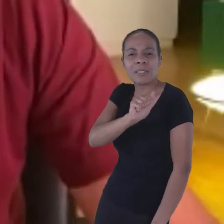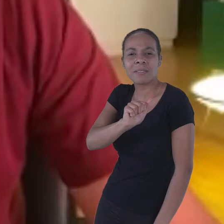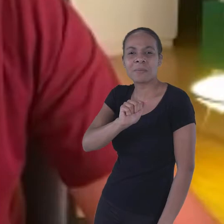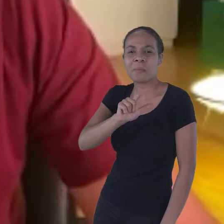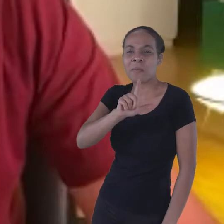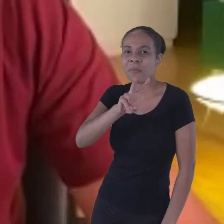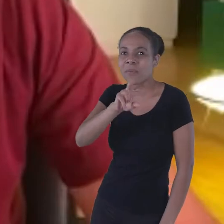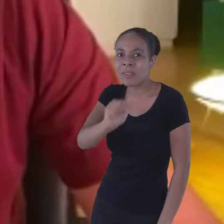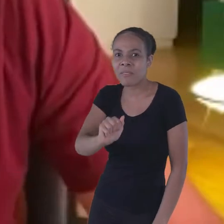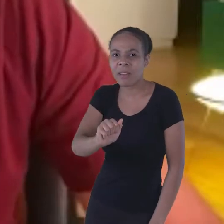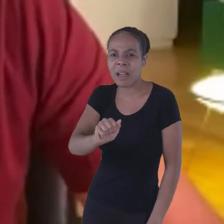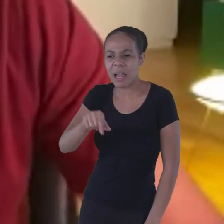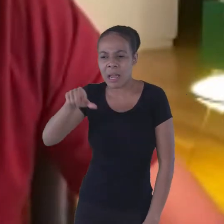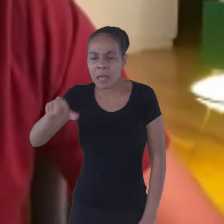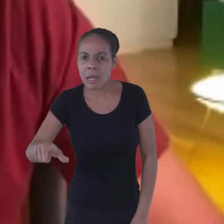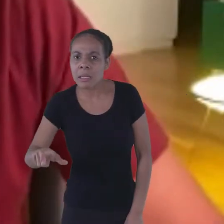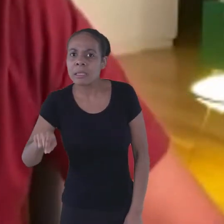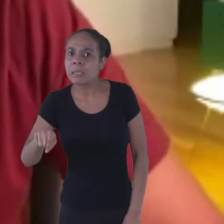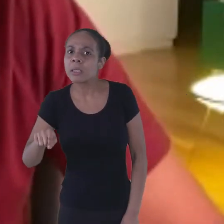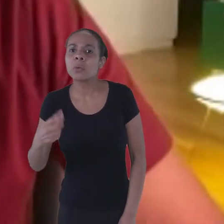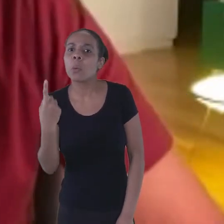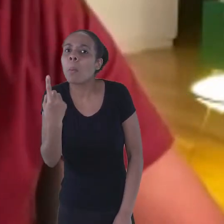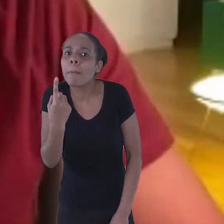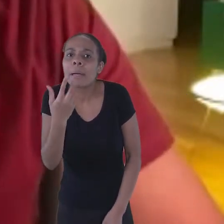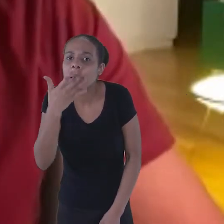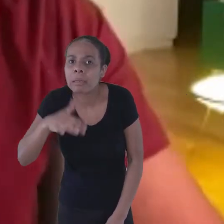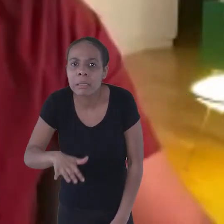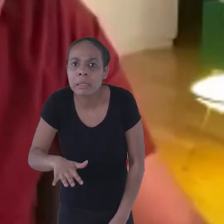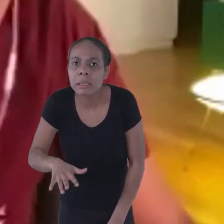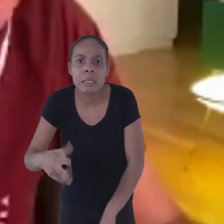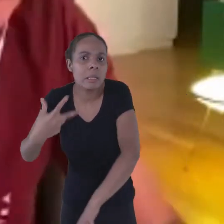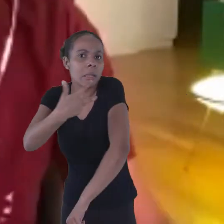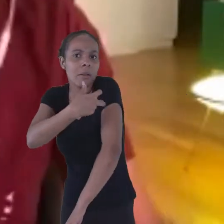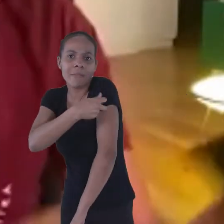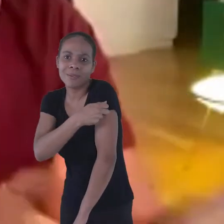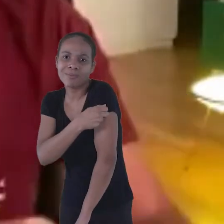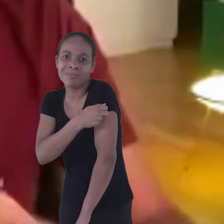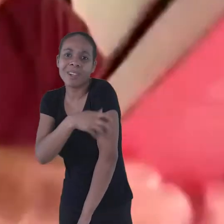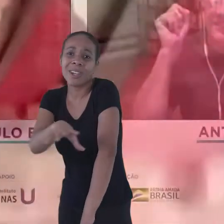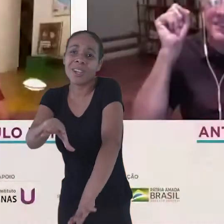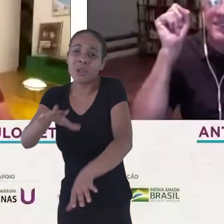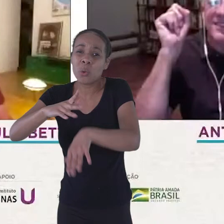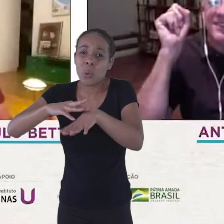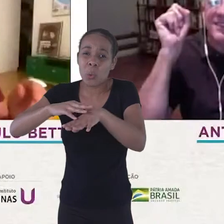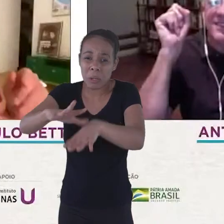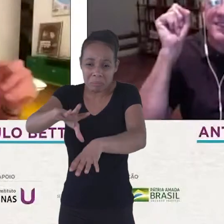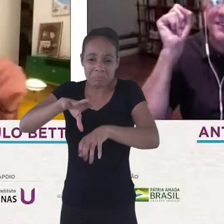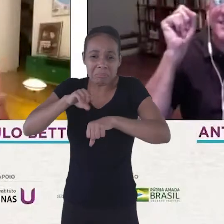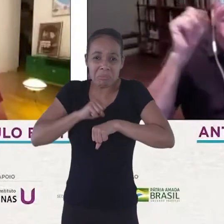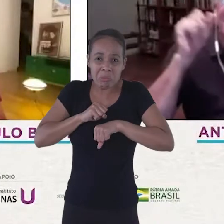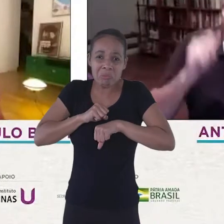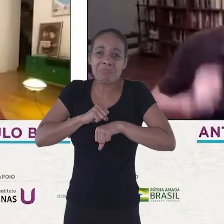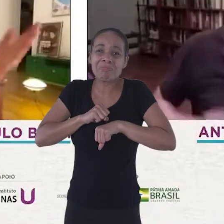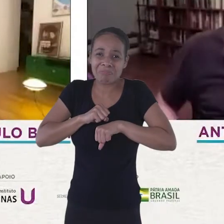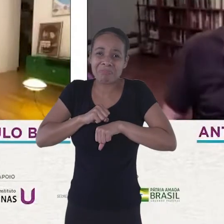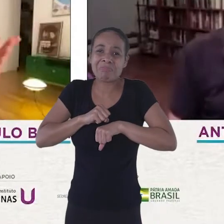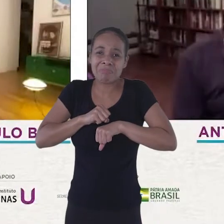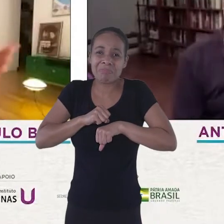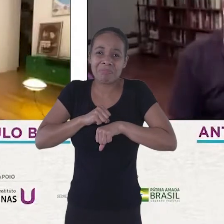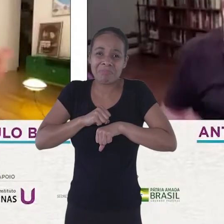conhecida no glorioso bairro como paralisia infantil. Porra, Stepan, pode parar.